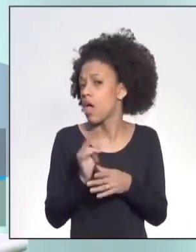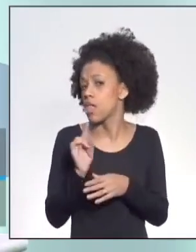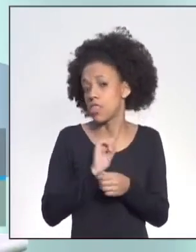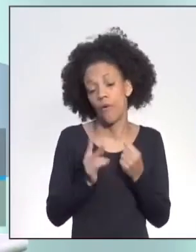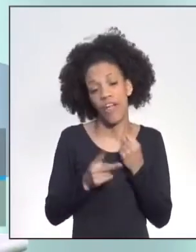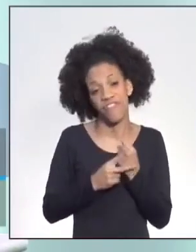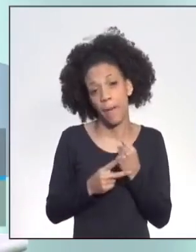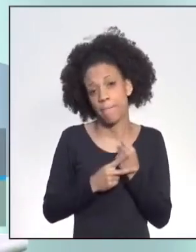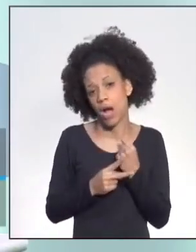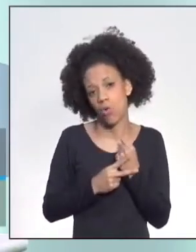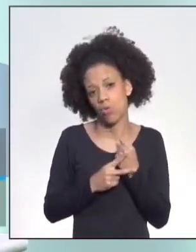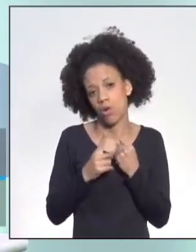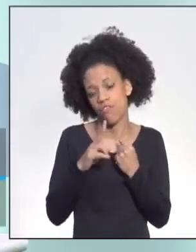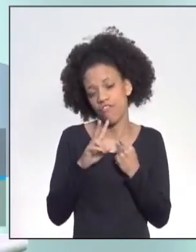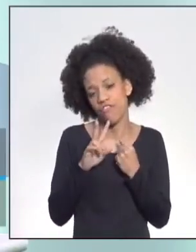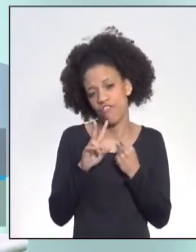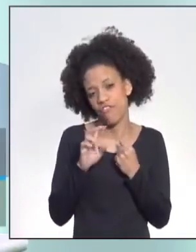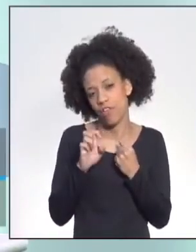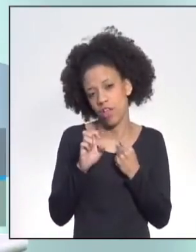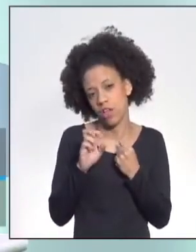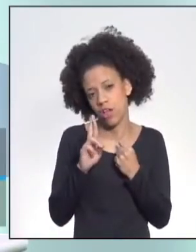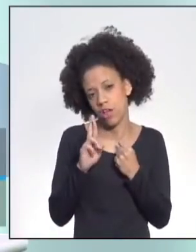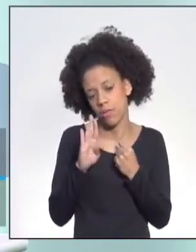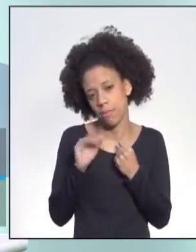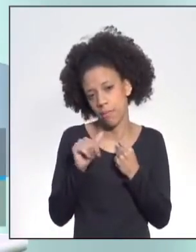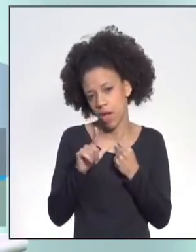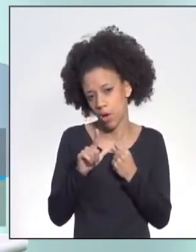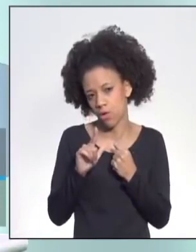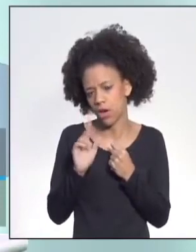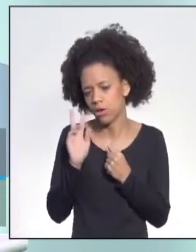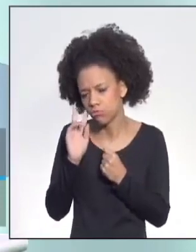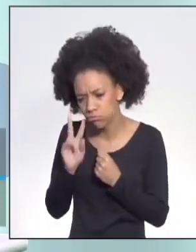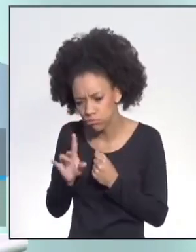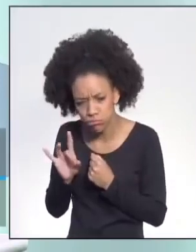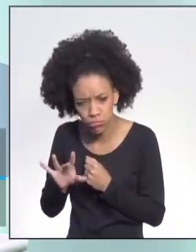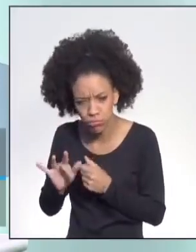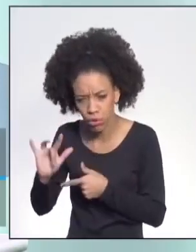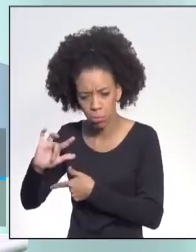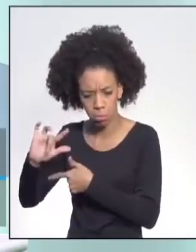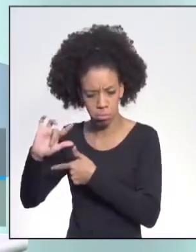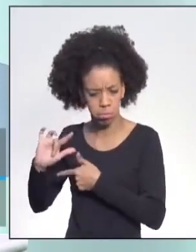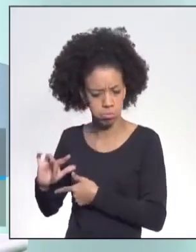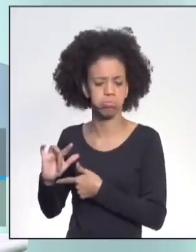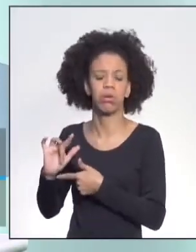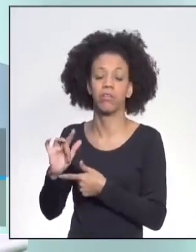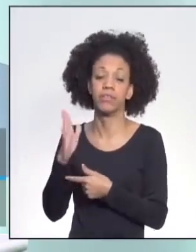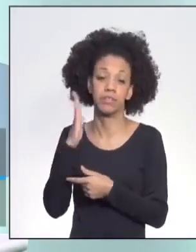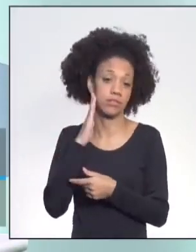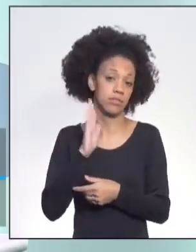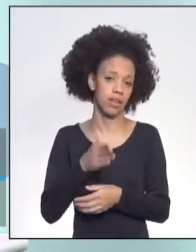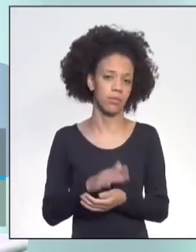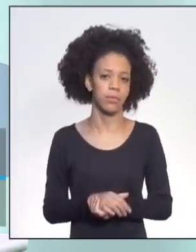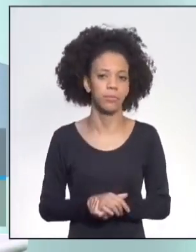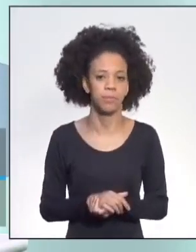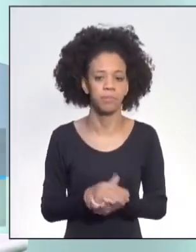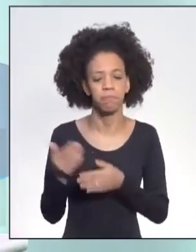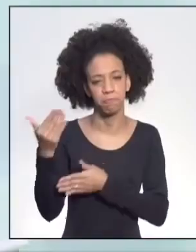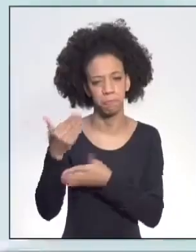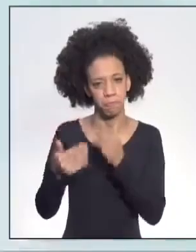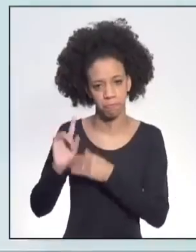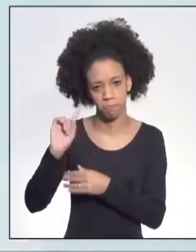não precisa falar muito, é só olhar lá o sinal do Wi-Fi e você já sabe do que se trata. Vou pedir para passar a próxima tela.